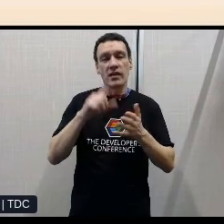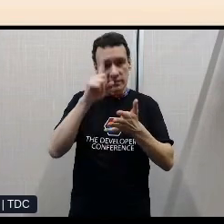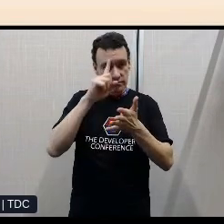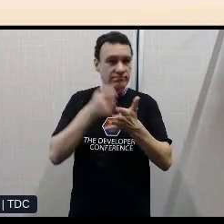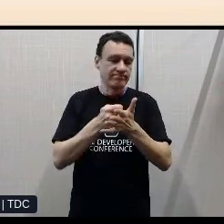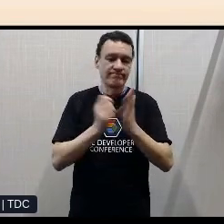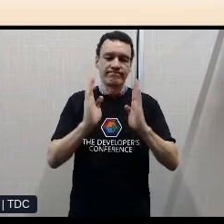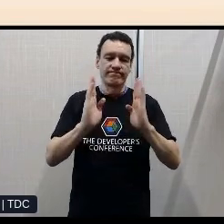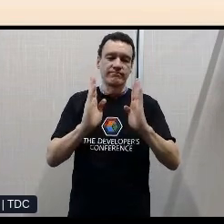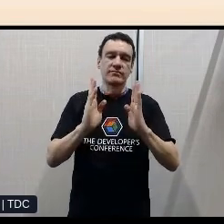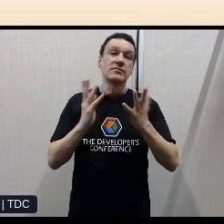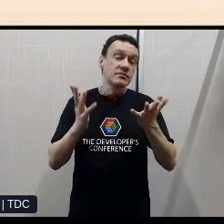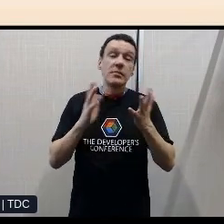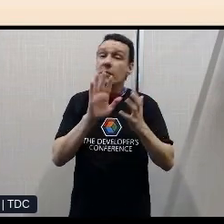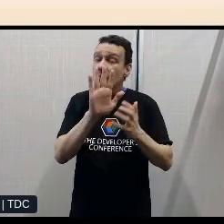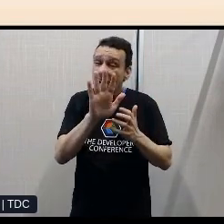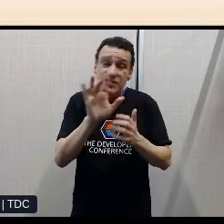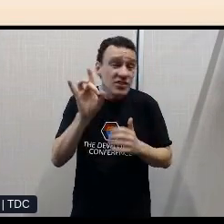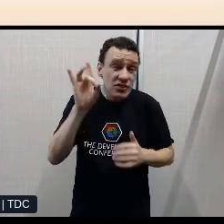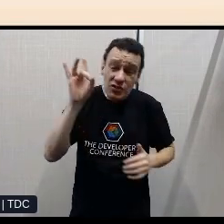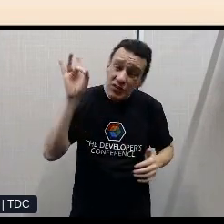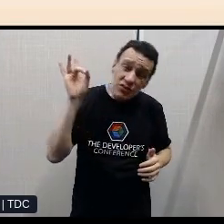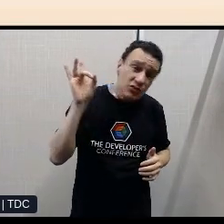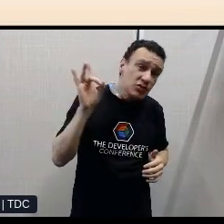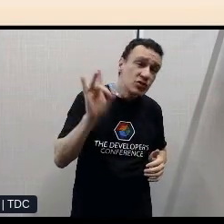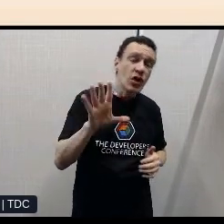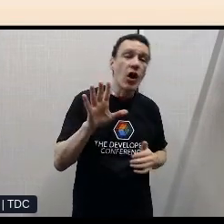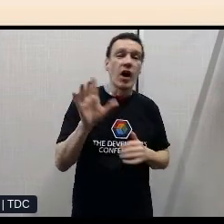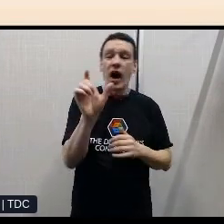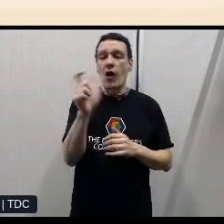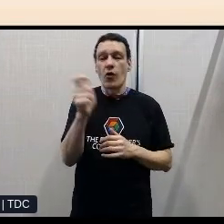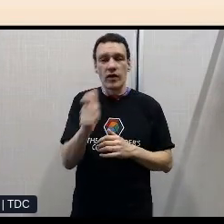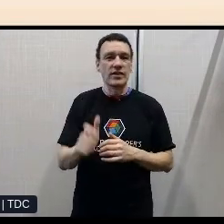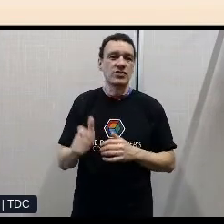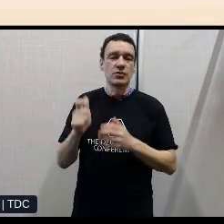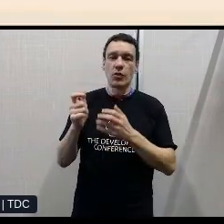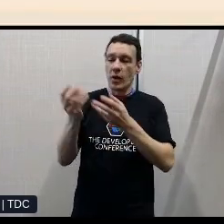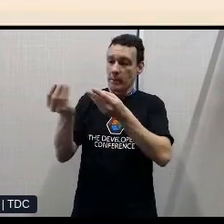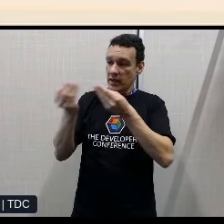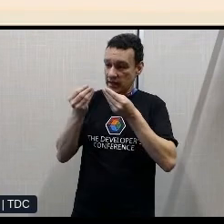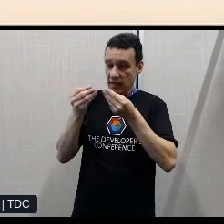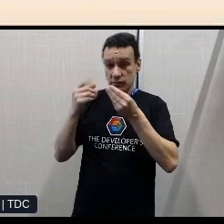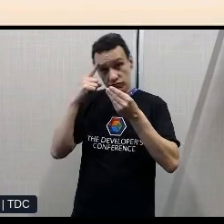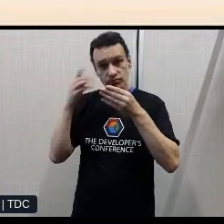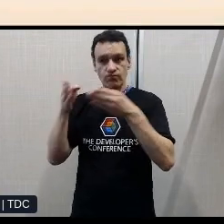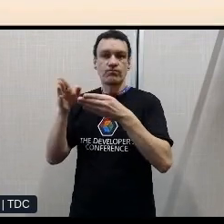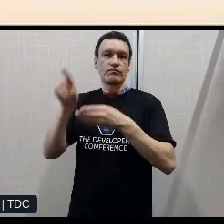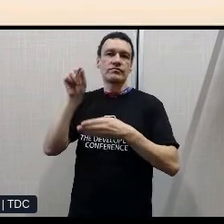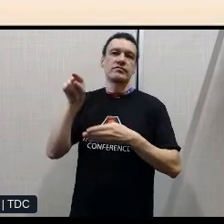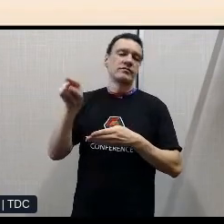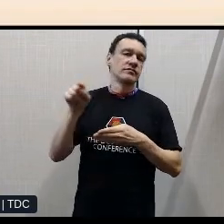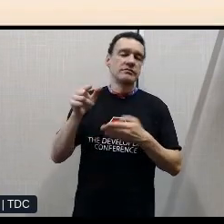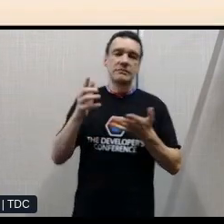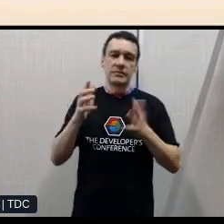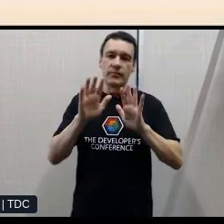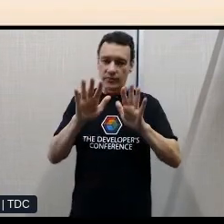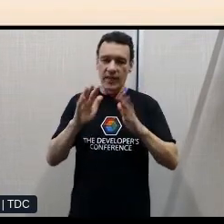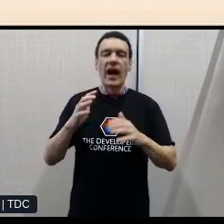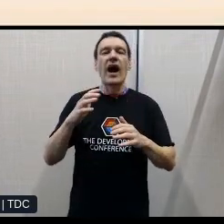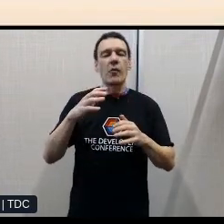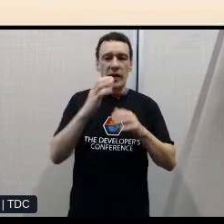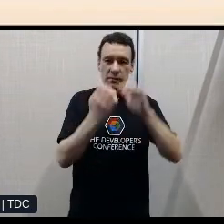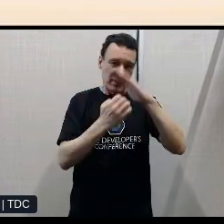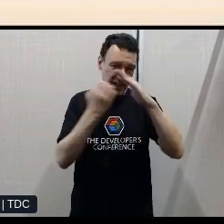estratégica que foi embasada única e exclusivamente no que o algoritmo trouxe. É uma empresa de Moscou, que tinha